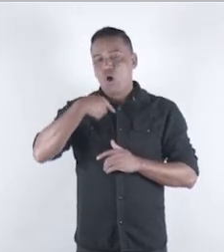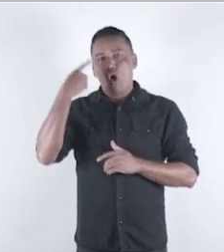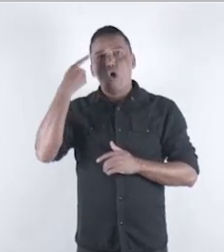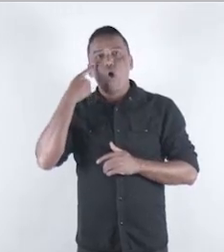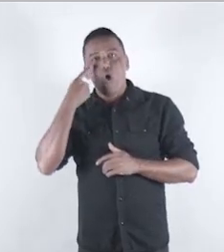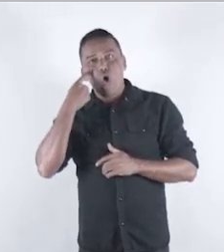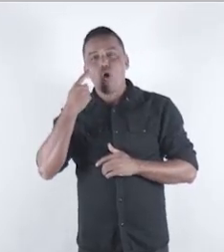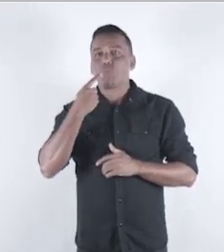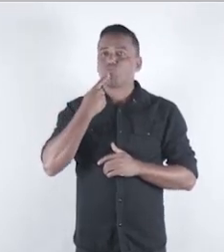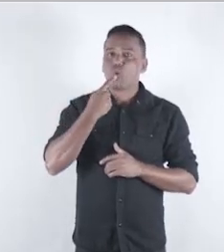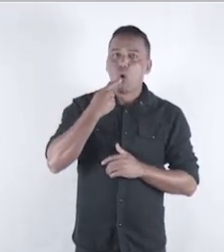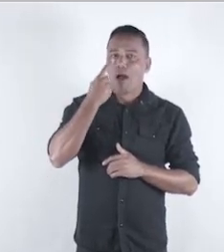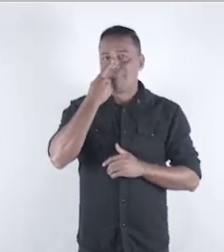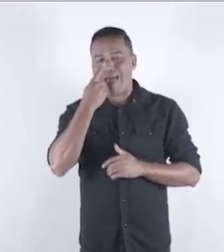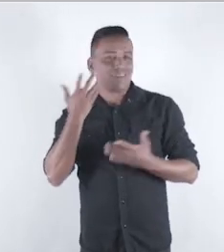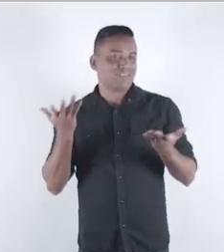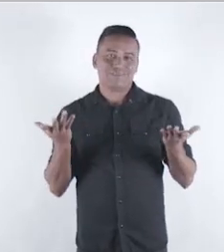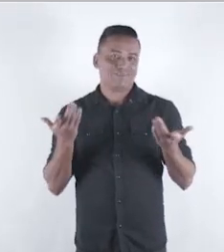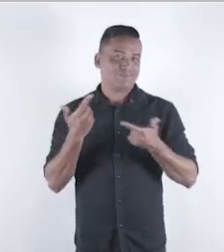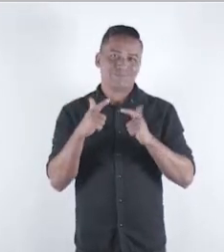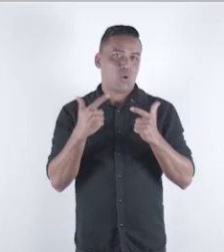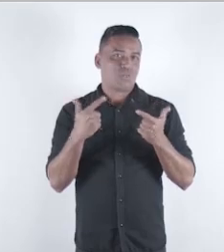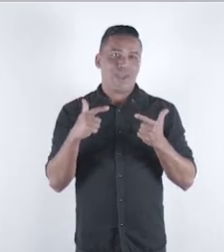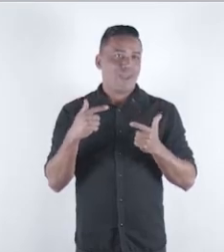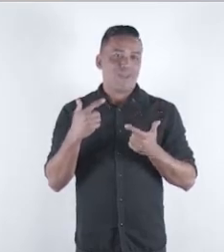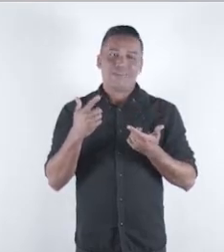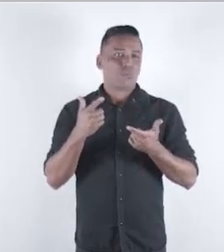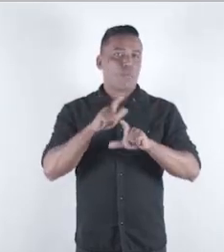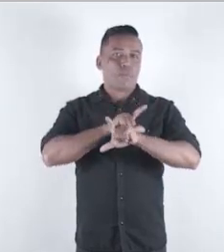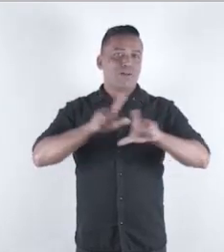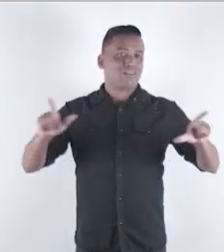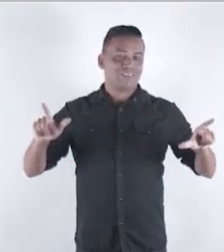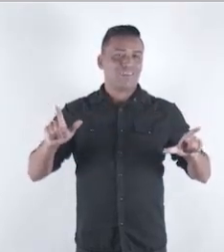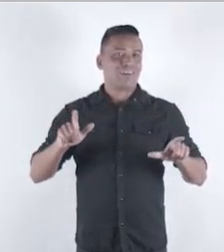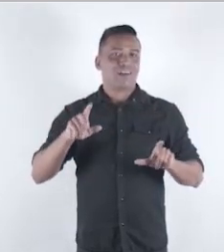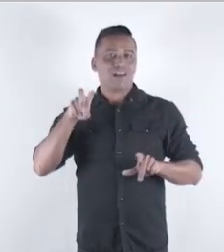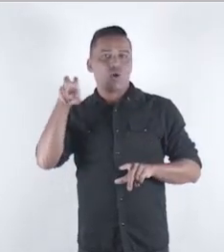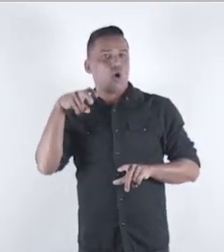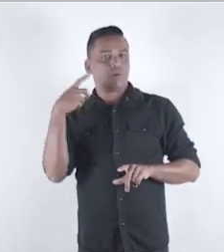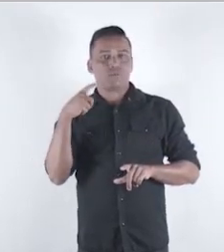de rosto e tal. Mesmo porque elas não têm um rostinho mesmo, né?